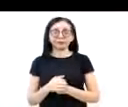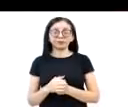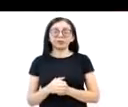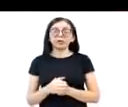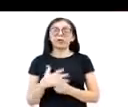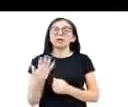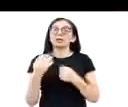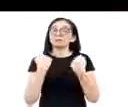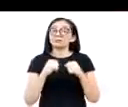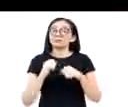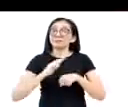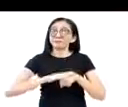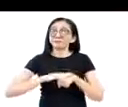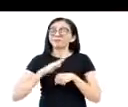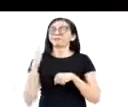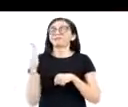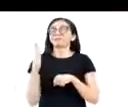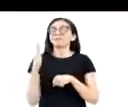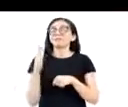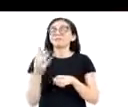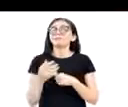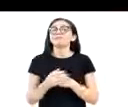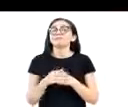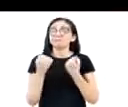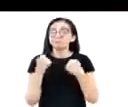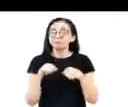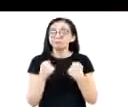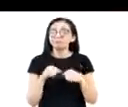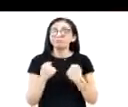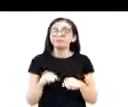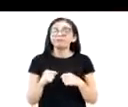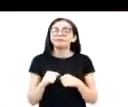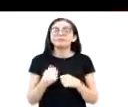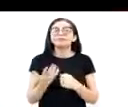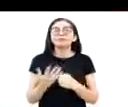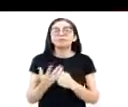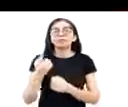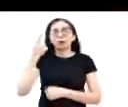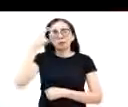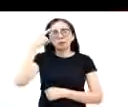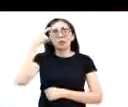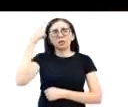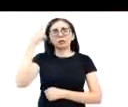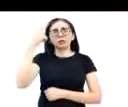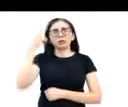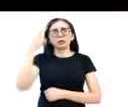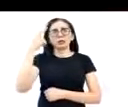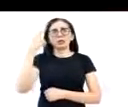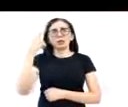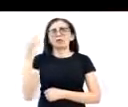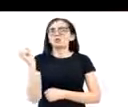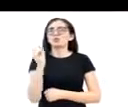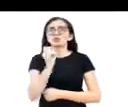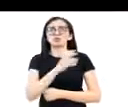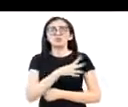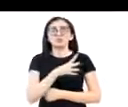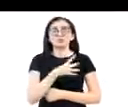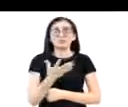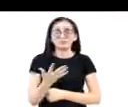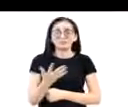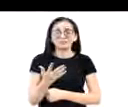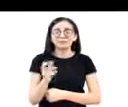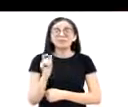foi o suficiente. Então existiu a necessidade de nos reinventarmos. E aquilo